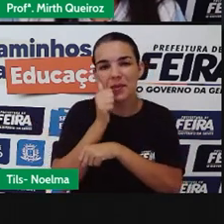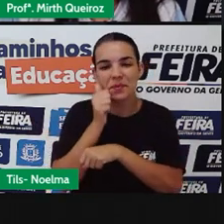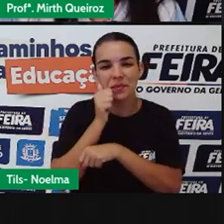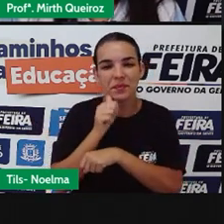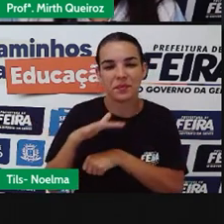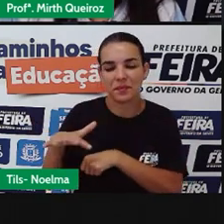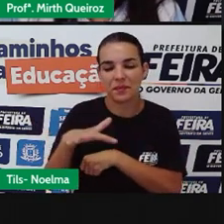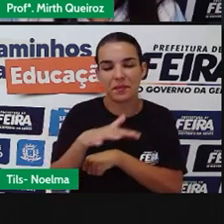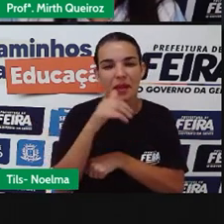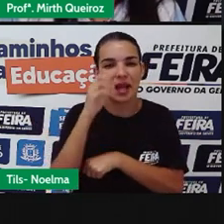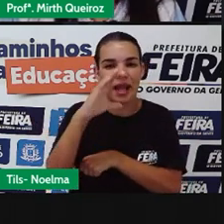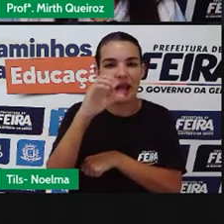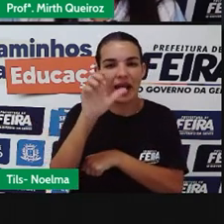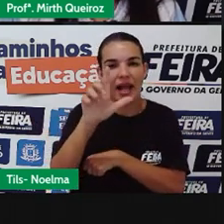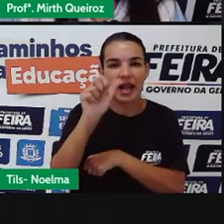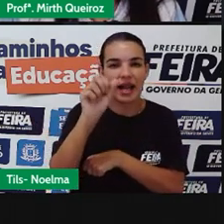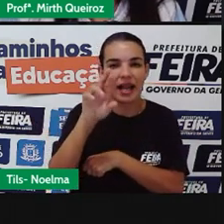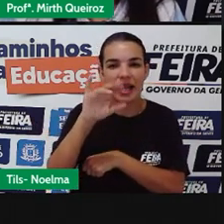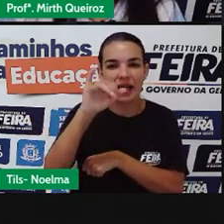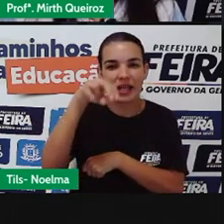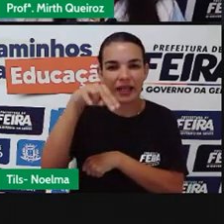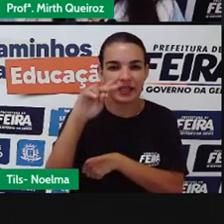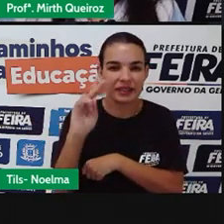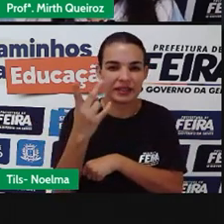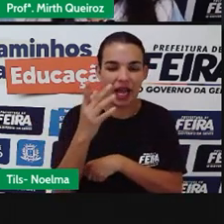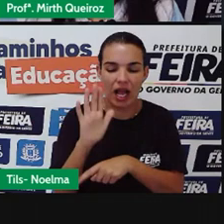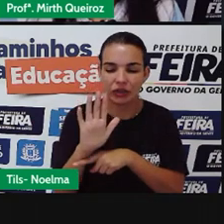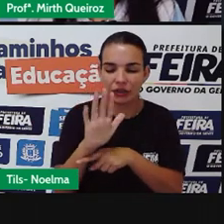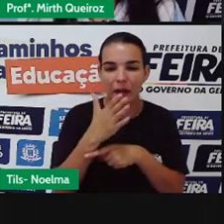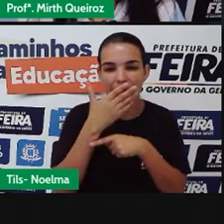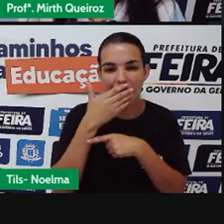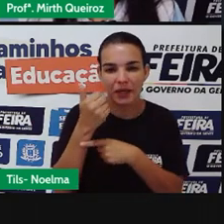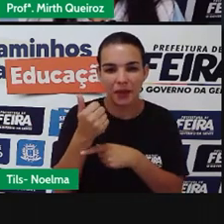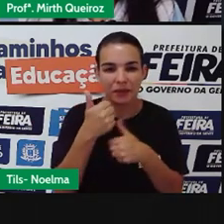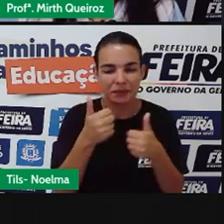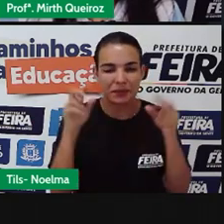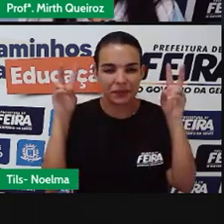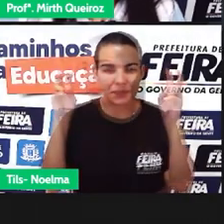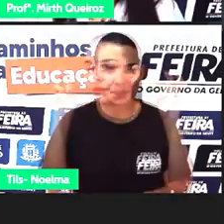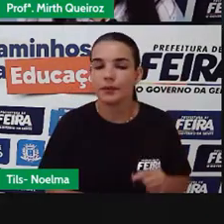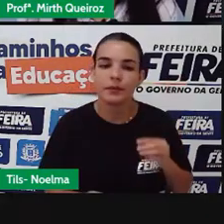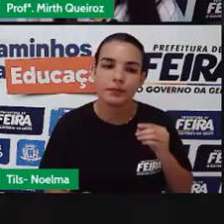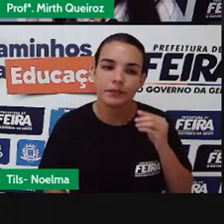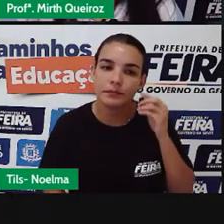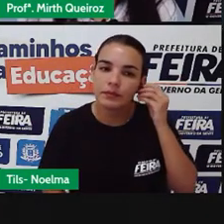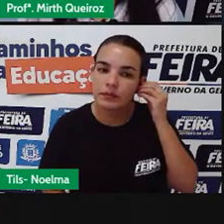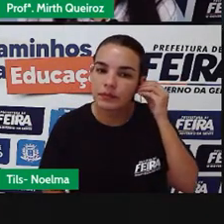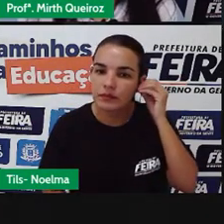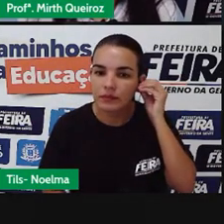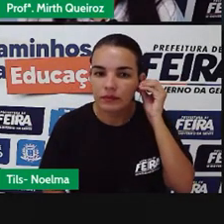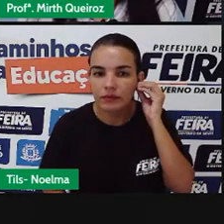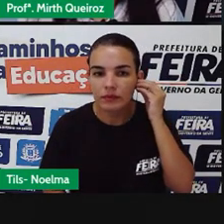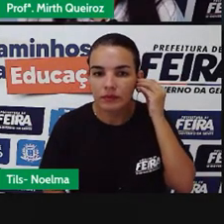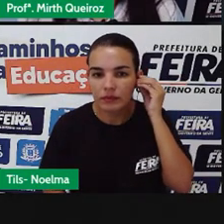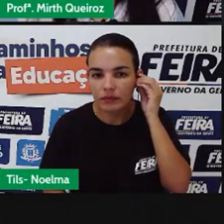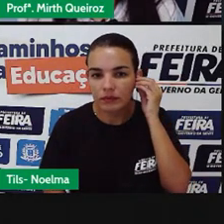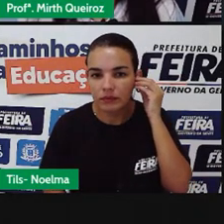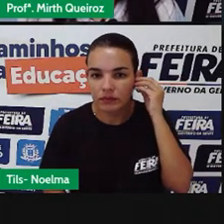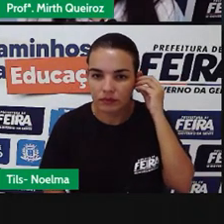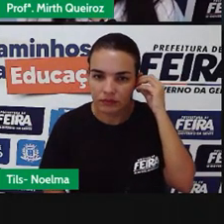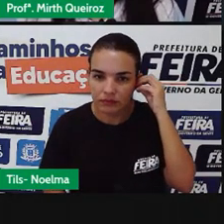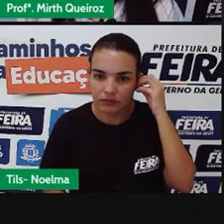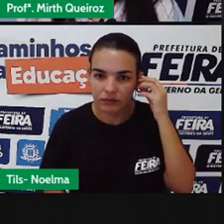A Turma da Clarinha que vai nos ajudar a entender melhor aí sobre essa usar o cordão